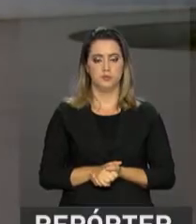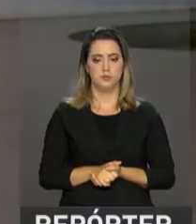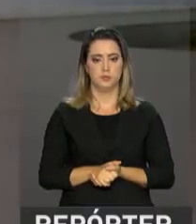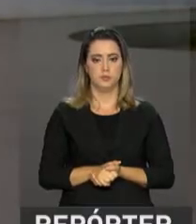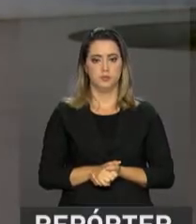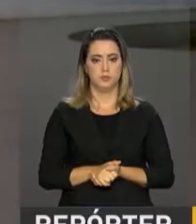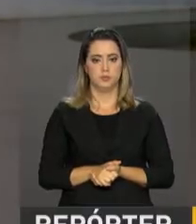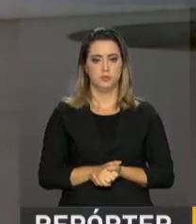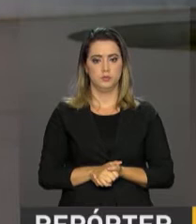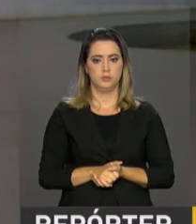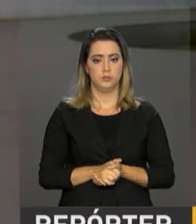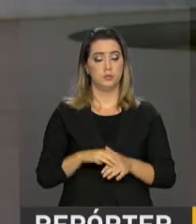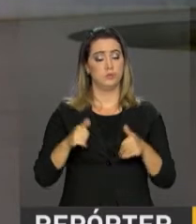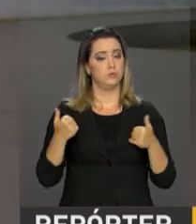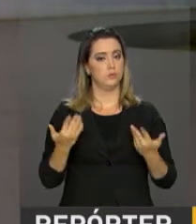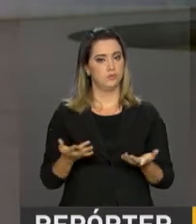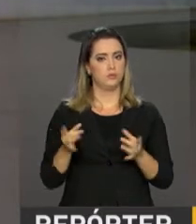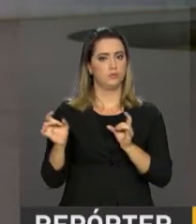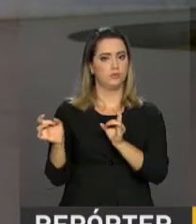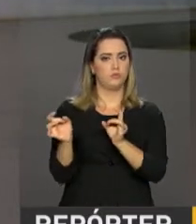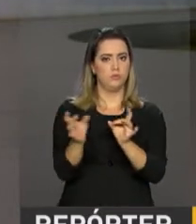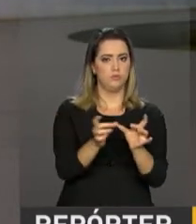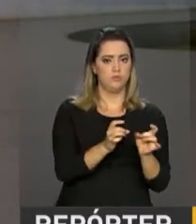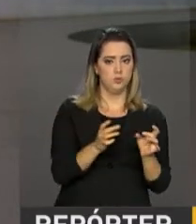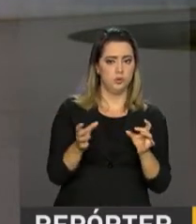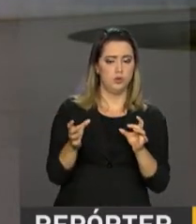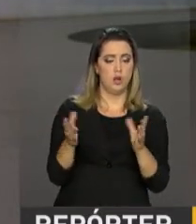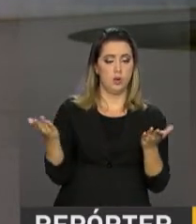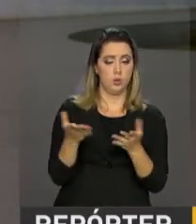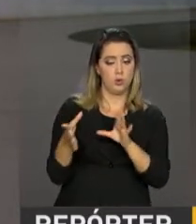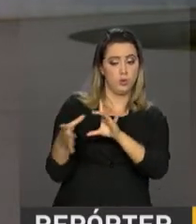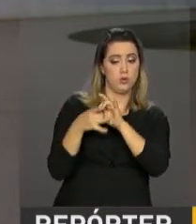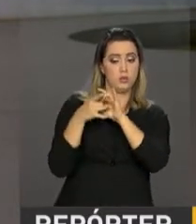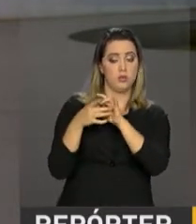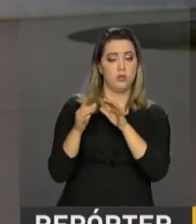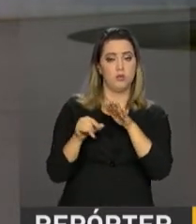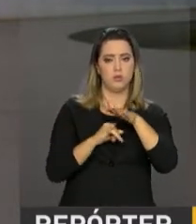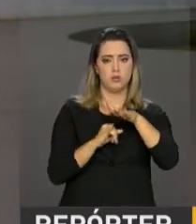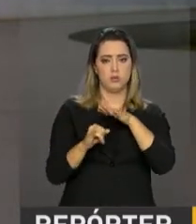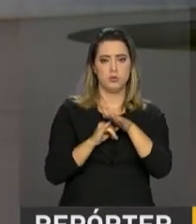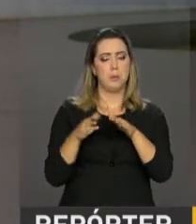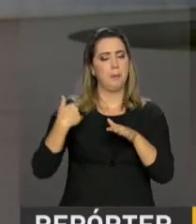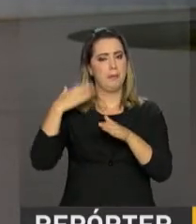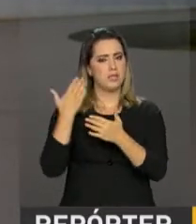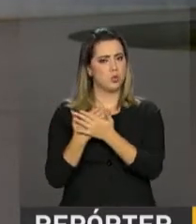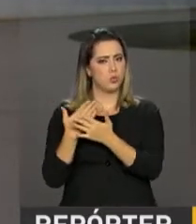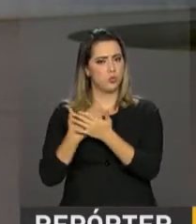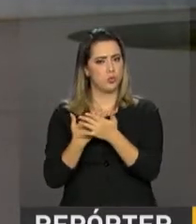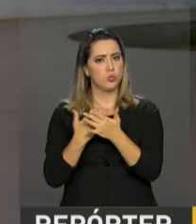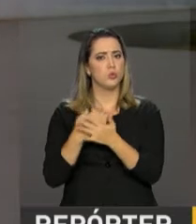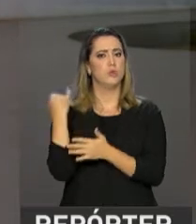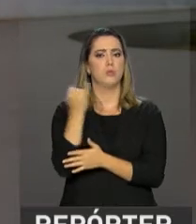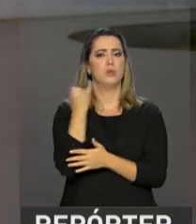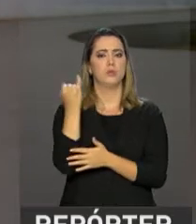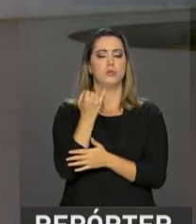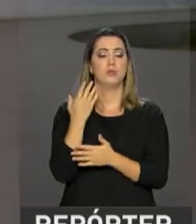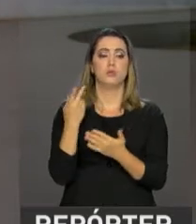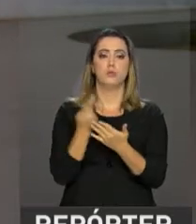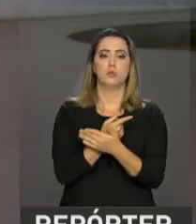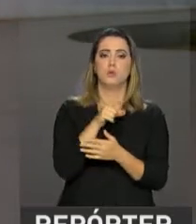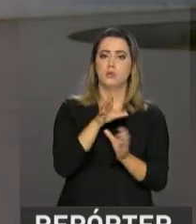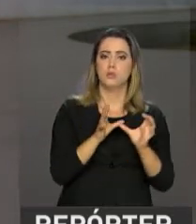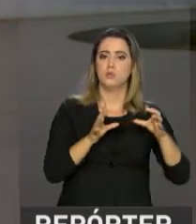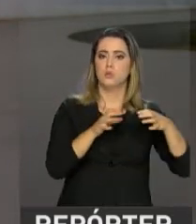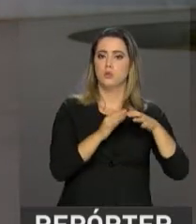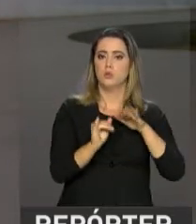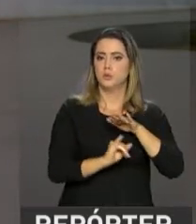Com a associação à Agência Internacional de Energia, o Brasil terá maior acesso aos estudos de ponta realizados pelo órgão, que